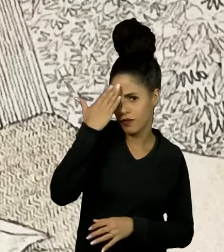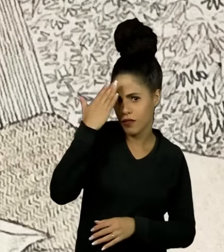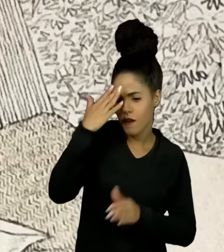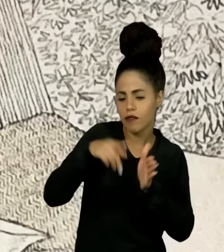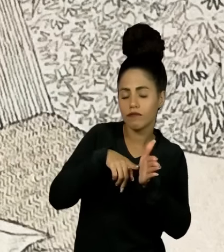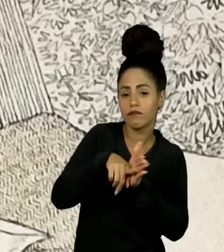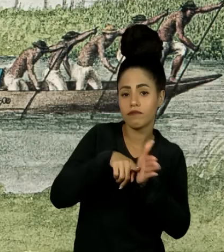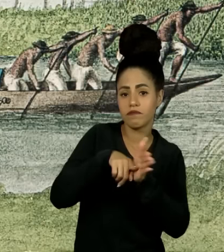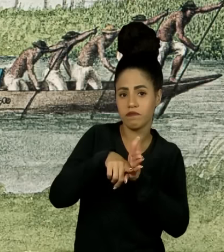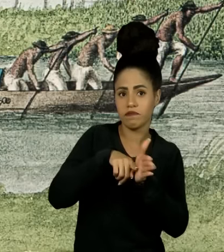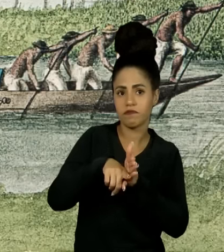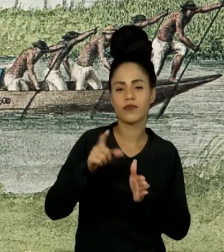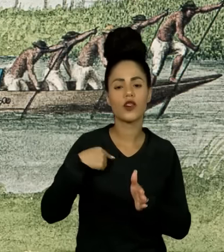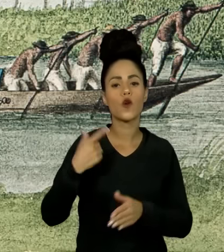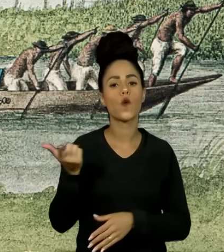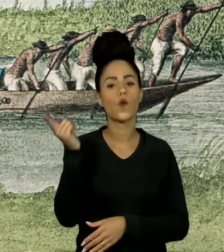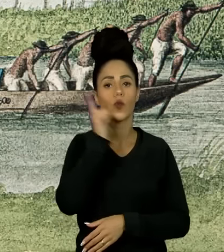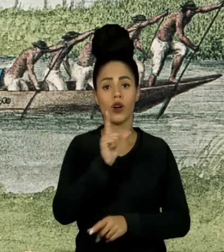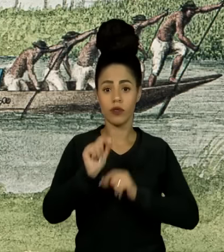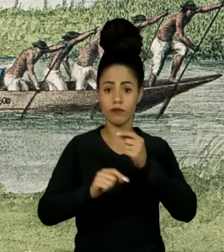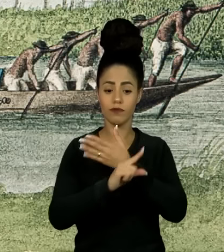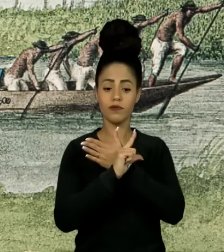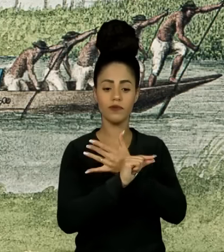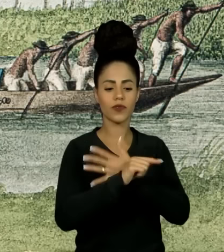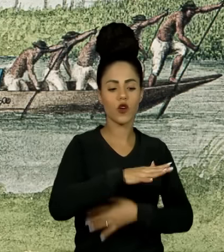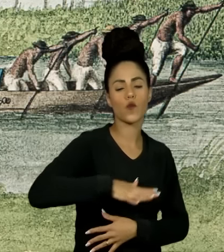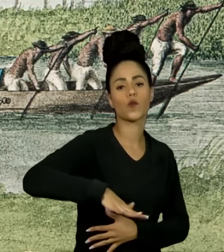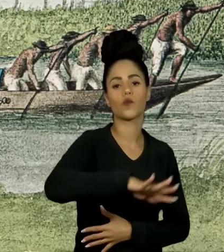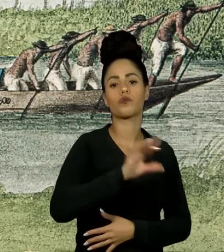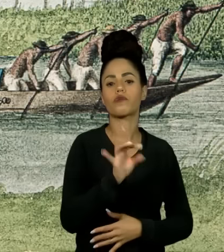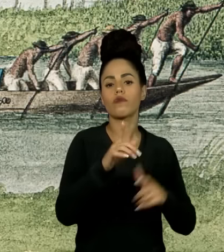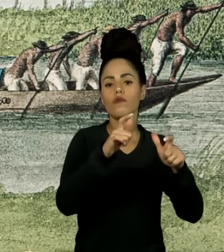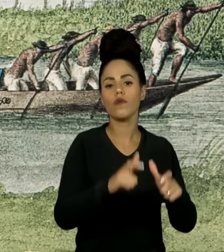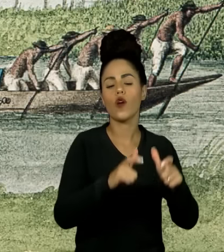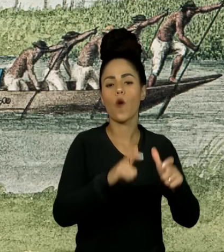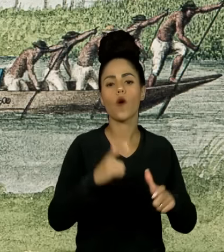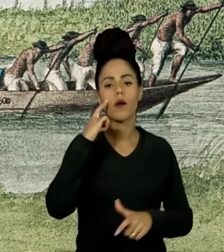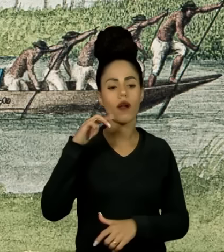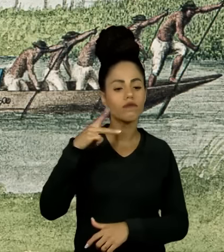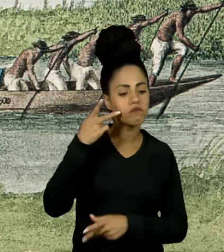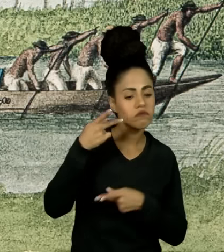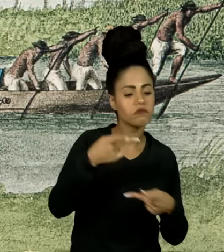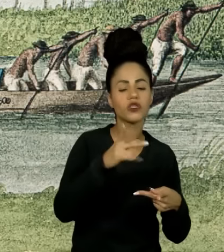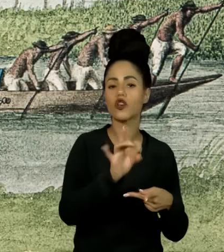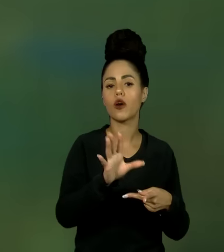expedição Langsdorff, que considerava o Pantanal apenas um local de passagem para a